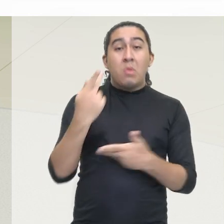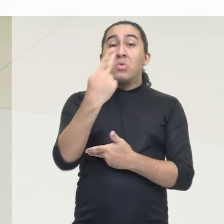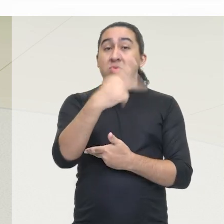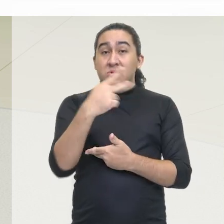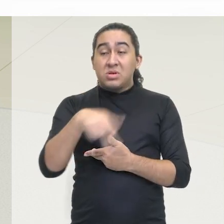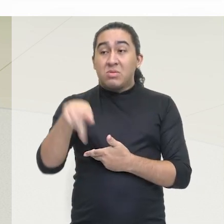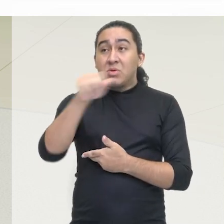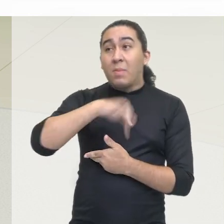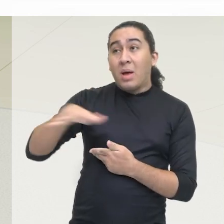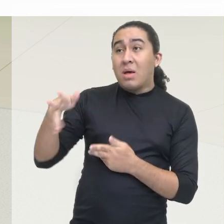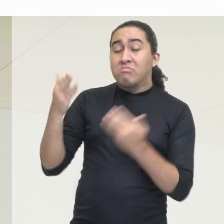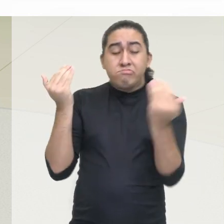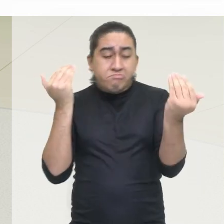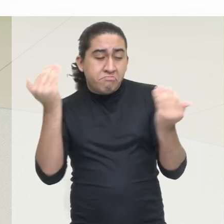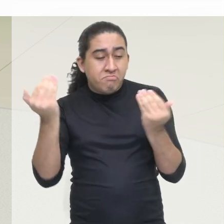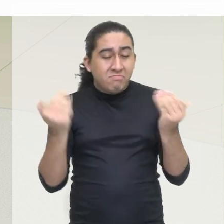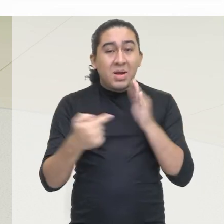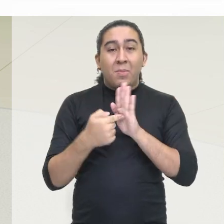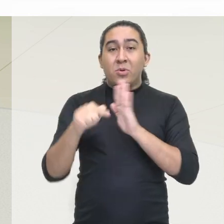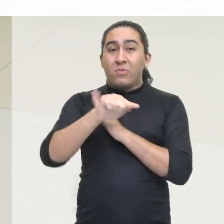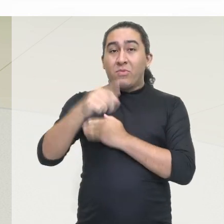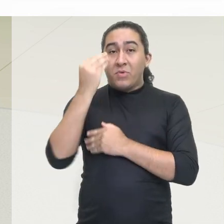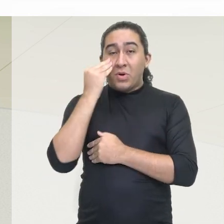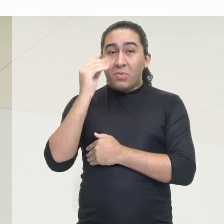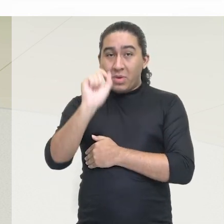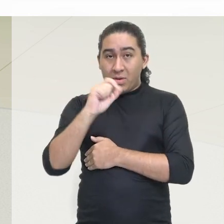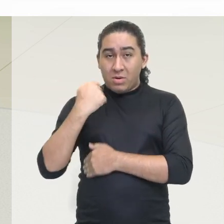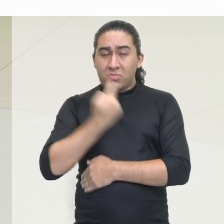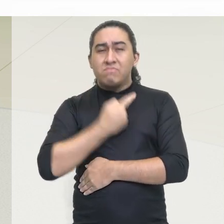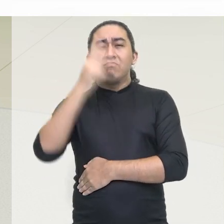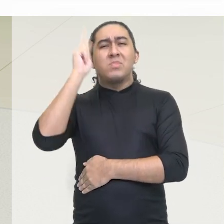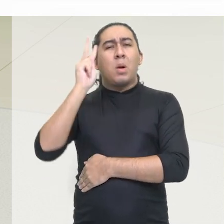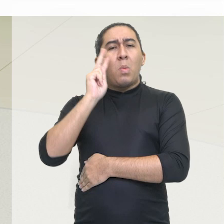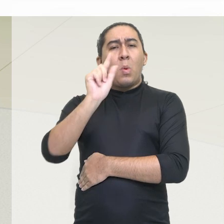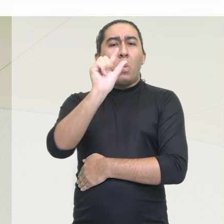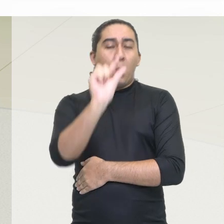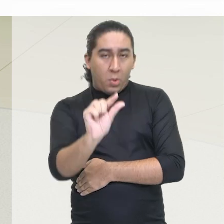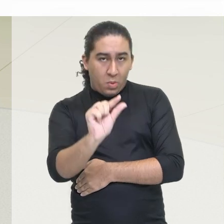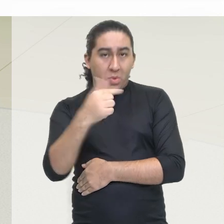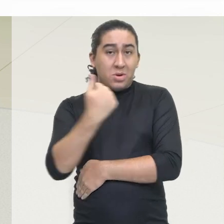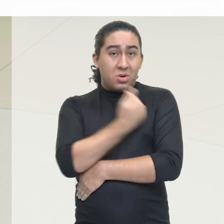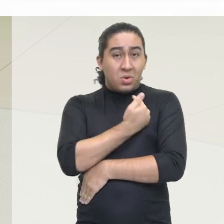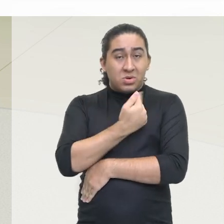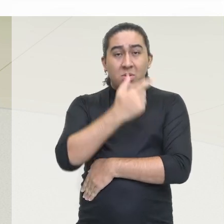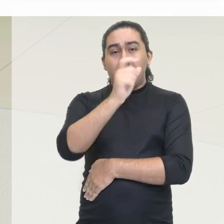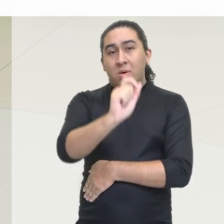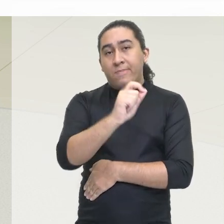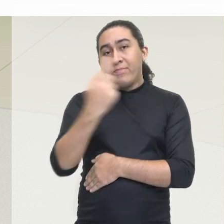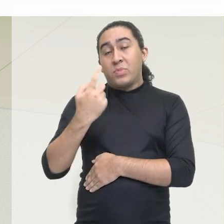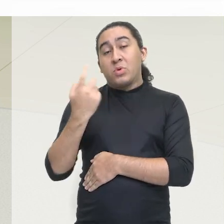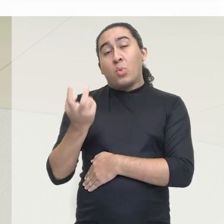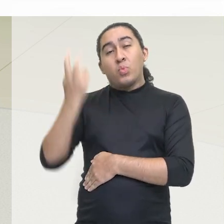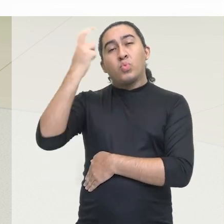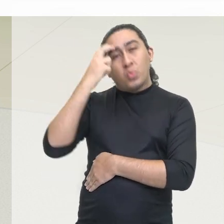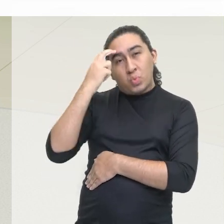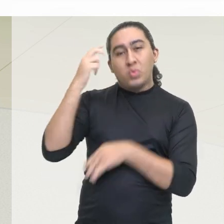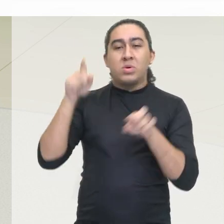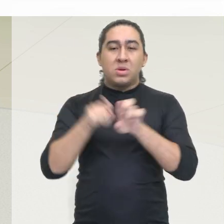estão. E trago para vocês aí, para a gente lembrar um pouquinho da nossa